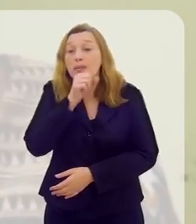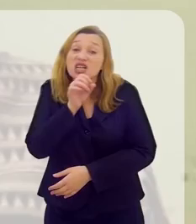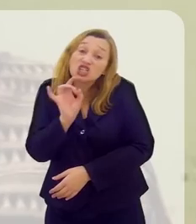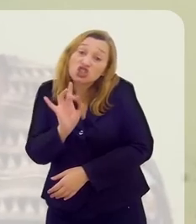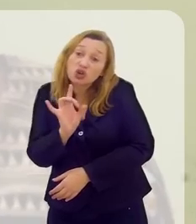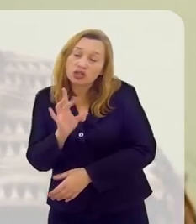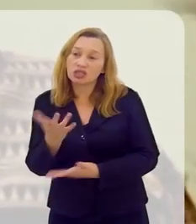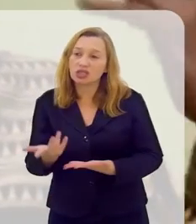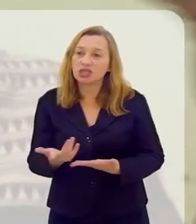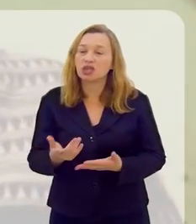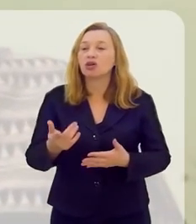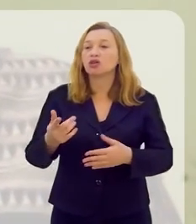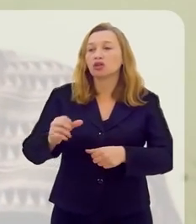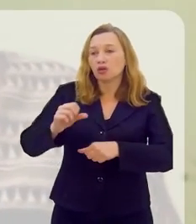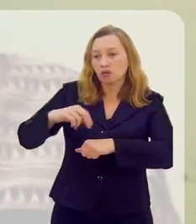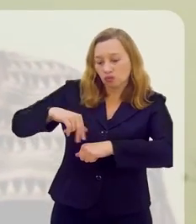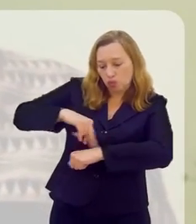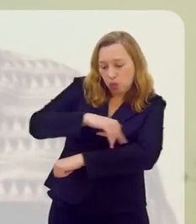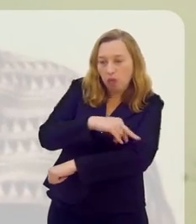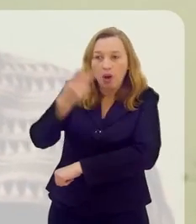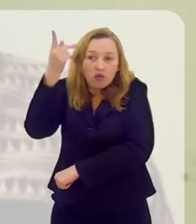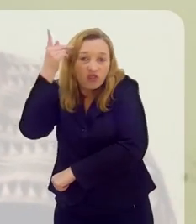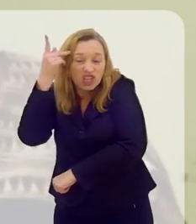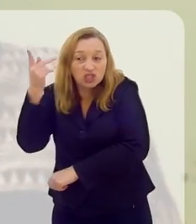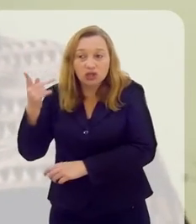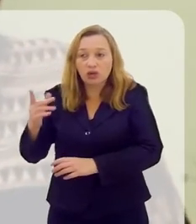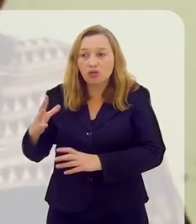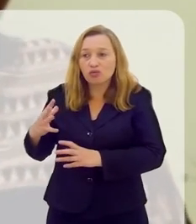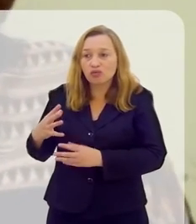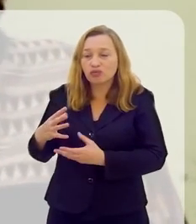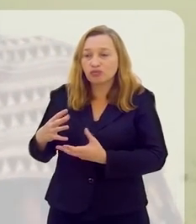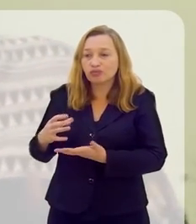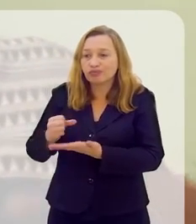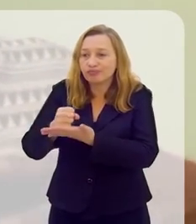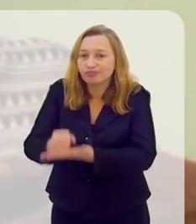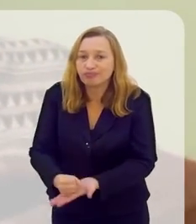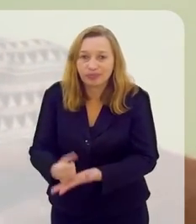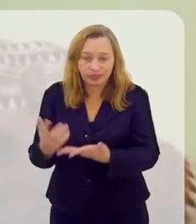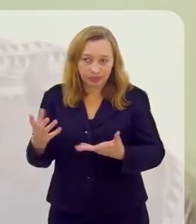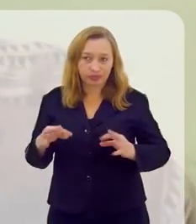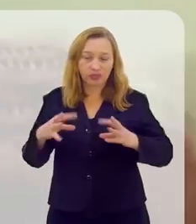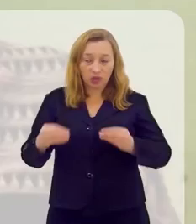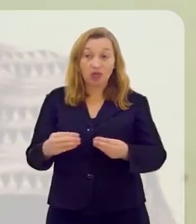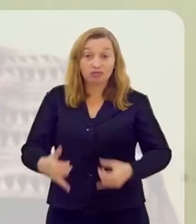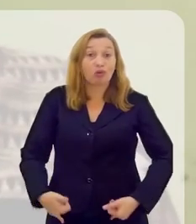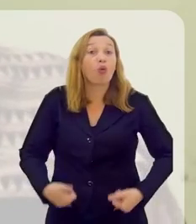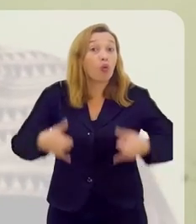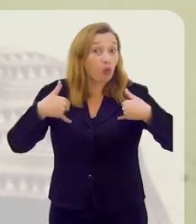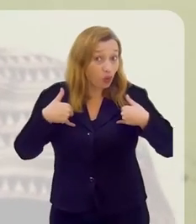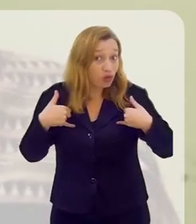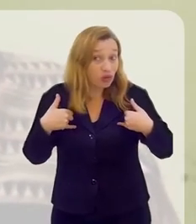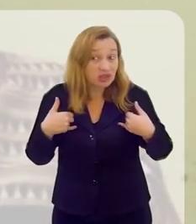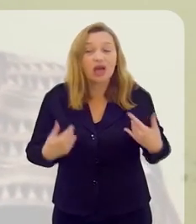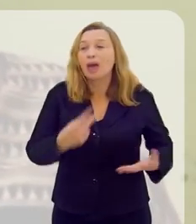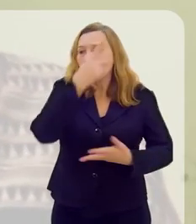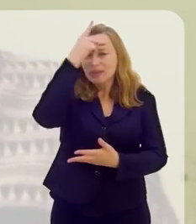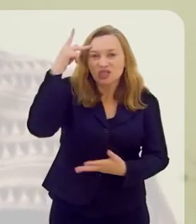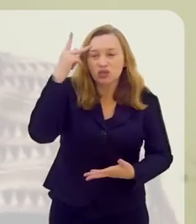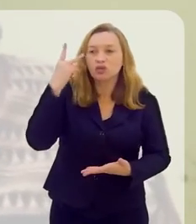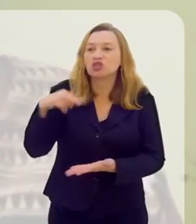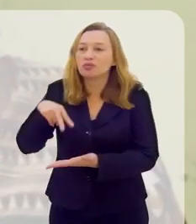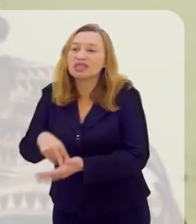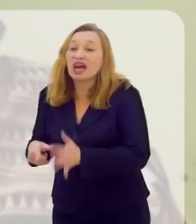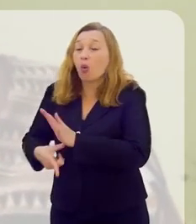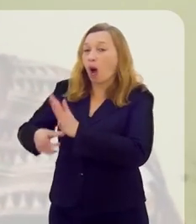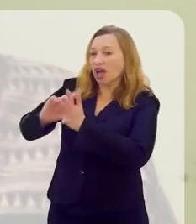São Paulo Fashion Week, eu estou carregando essa bagagem toda. Então, eu me sinto muito orgulhosa. Tiveram pessoas